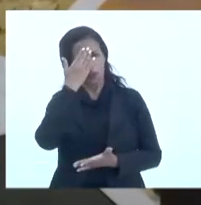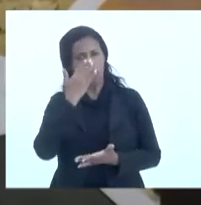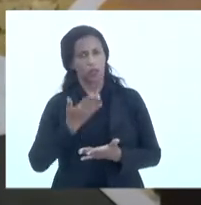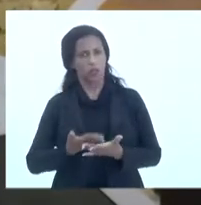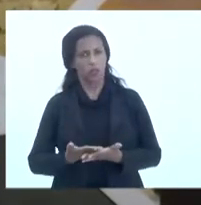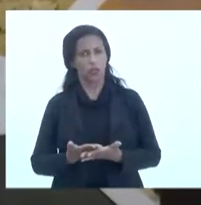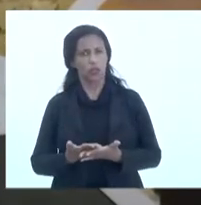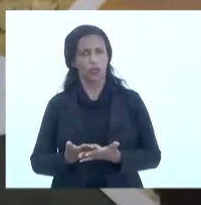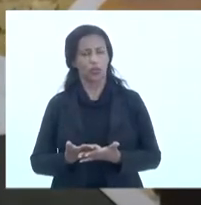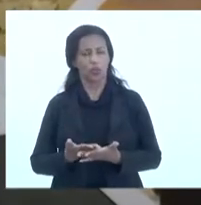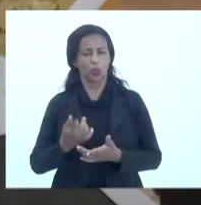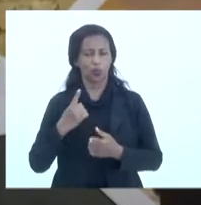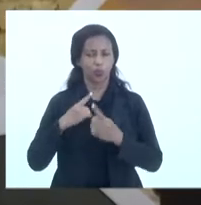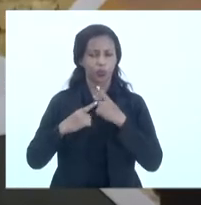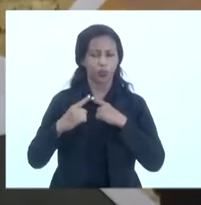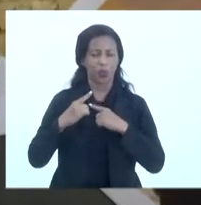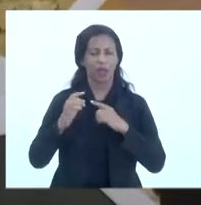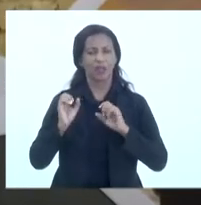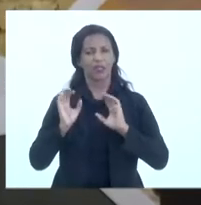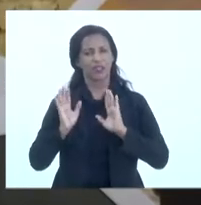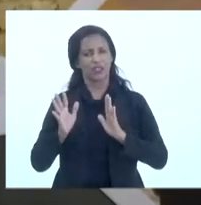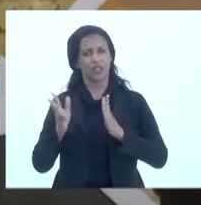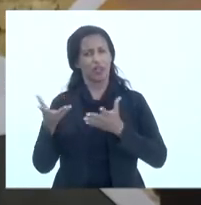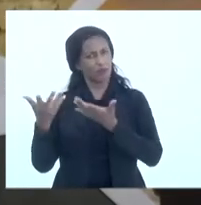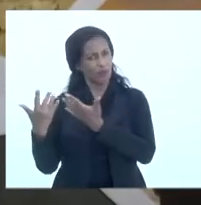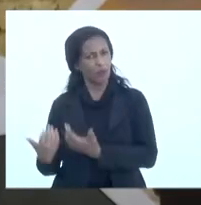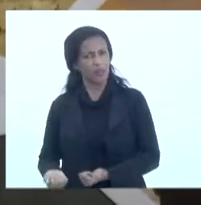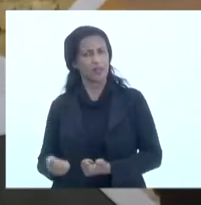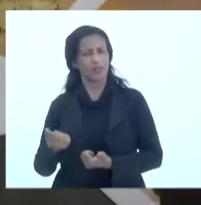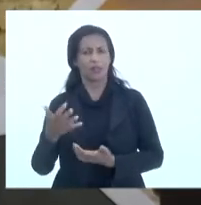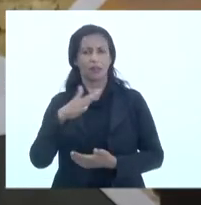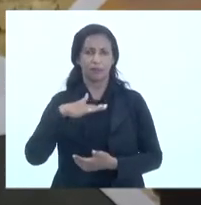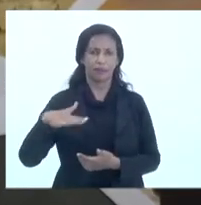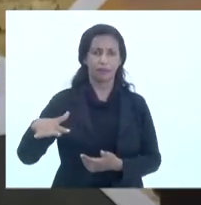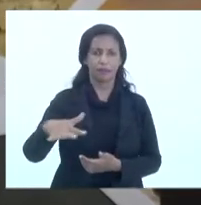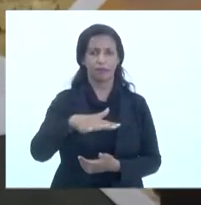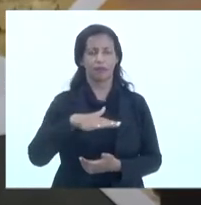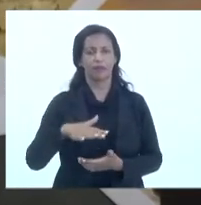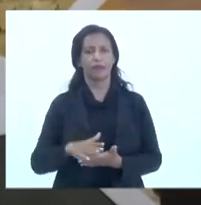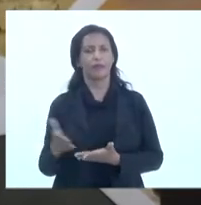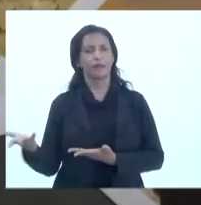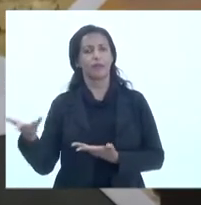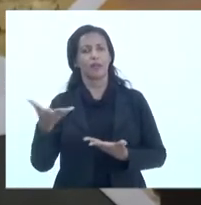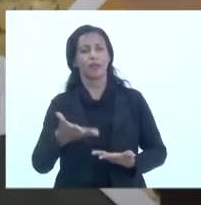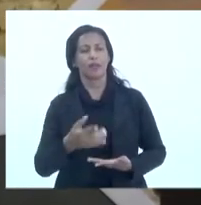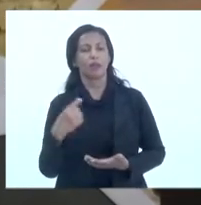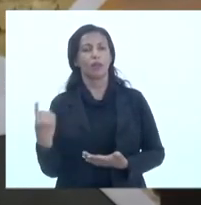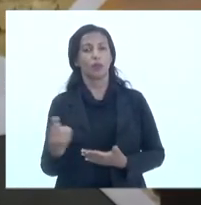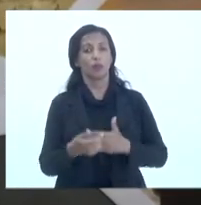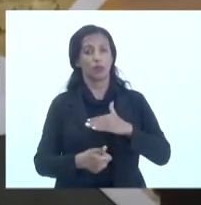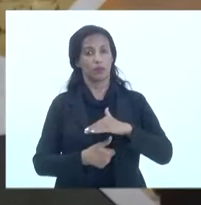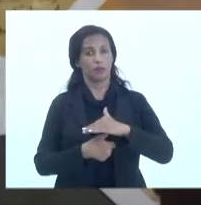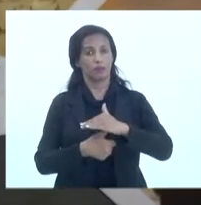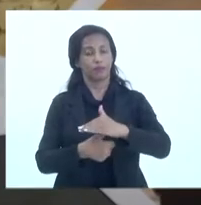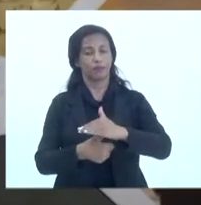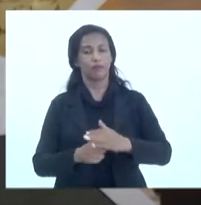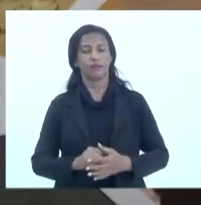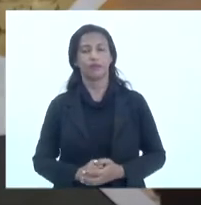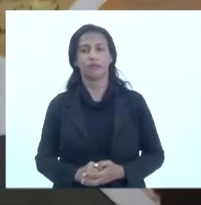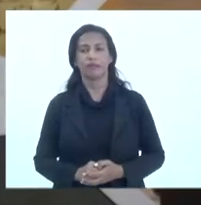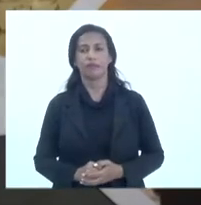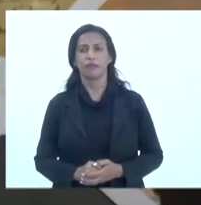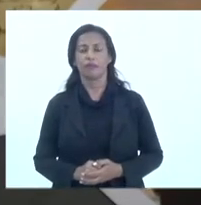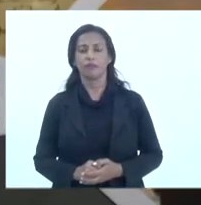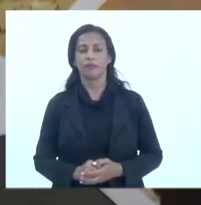muito anseio foram recebidas e muito bem recebidas pela nossa região, trazidas pelo nosso reitor, é de